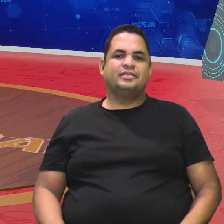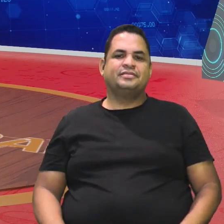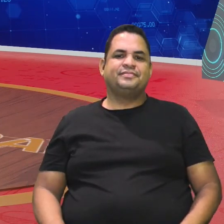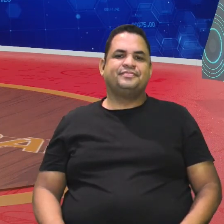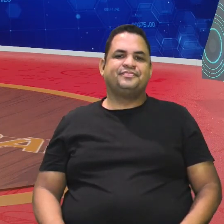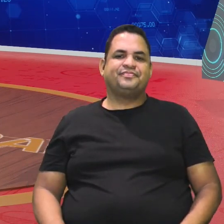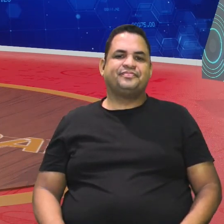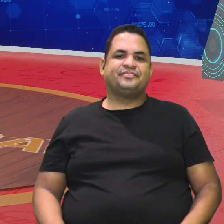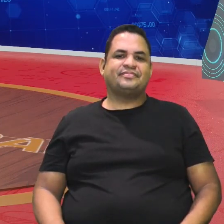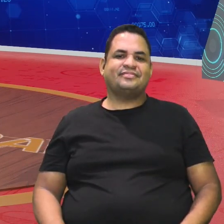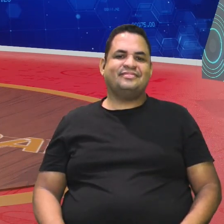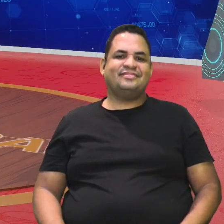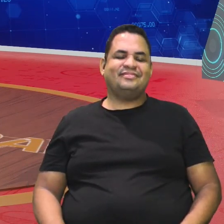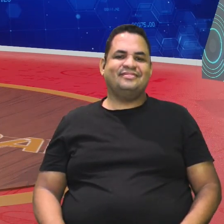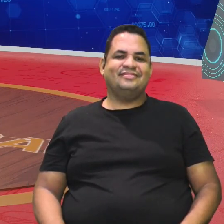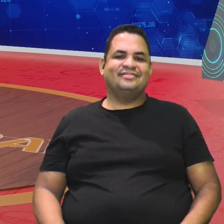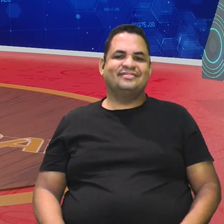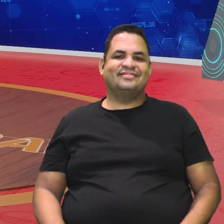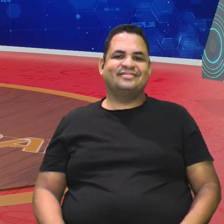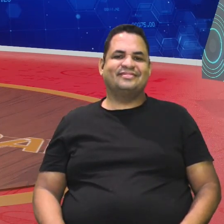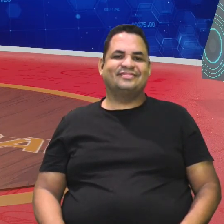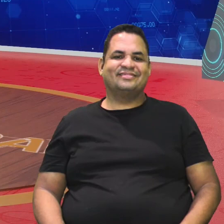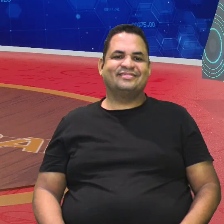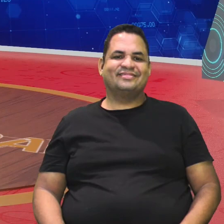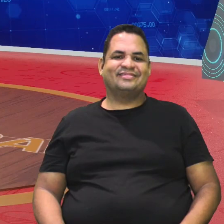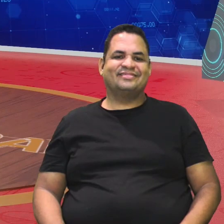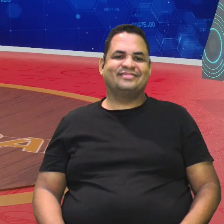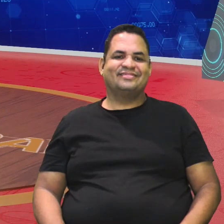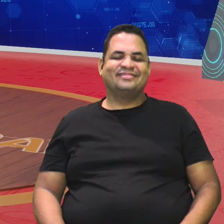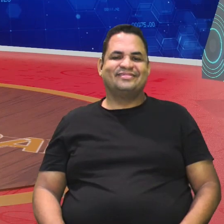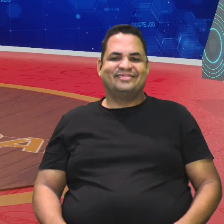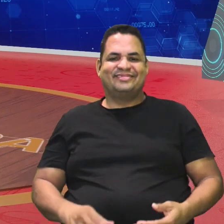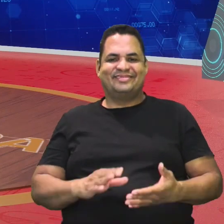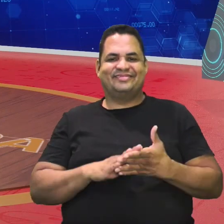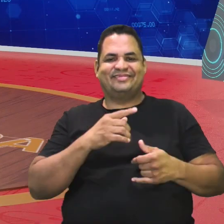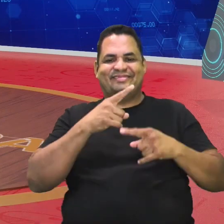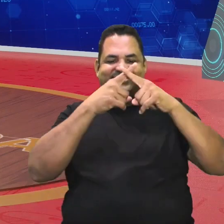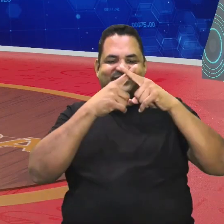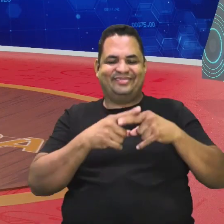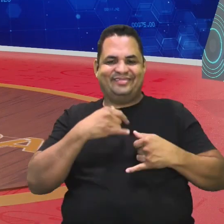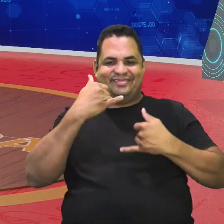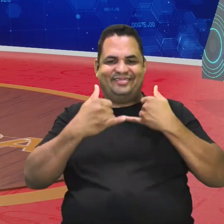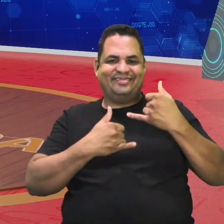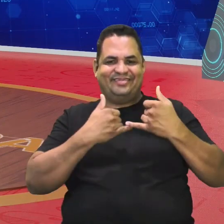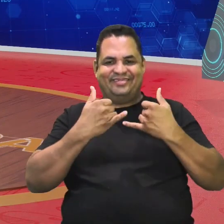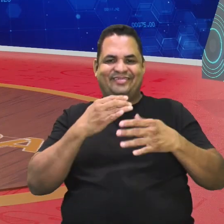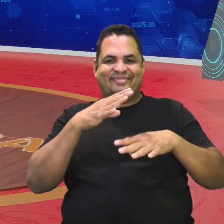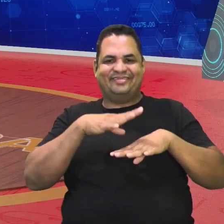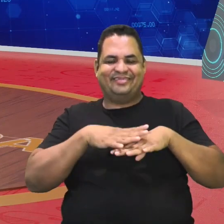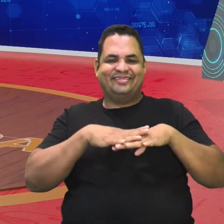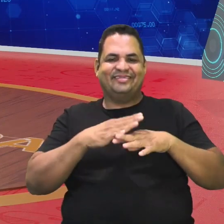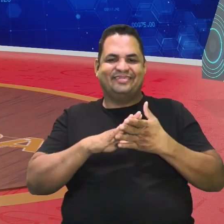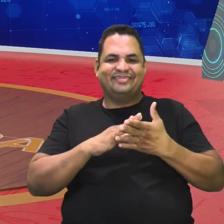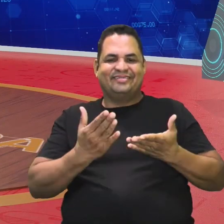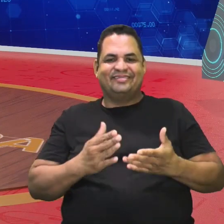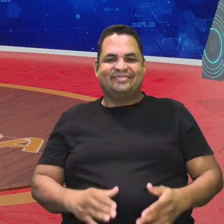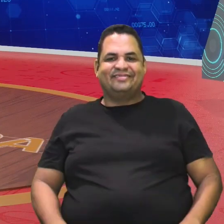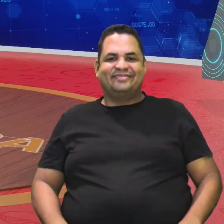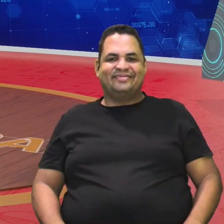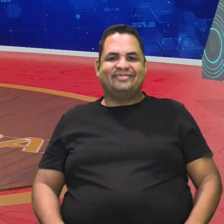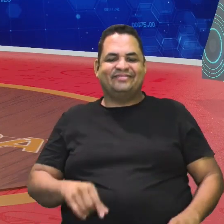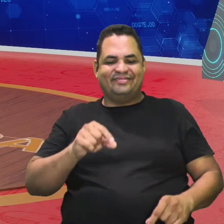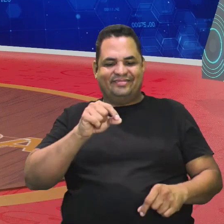uma gincaninha? Uma gincaninha, nem que seja pequenininha. É um quizinho. Uma brincadeirinha.